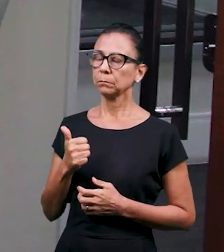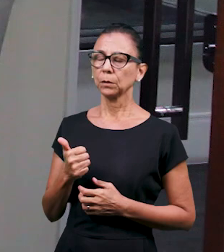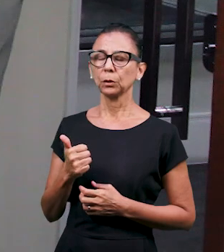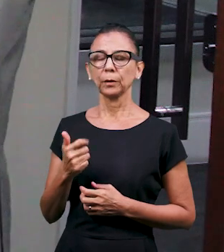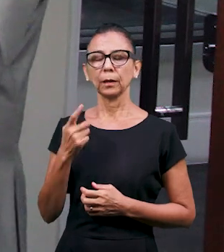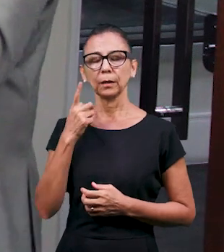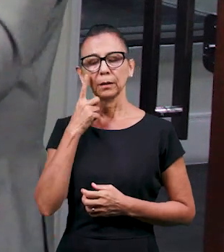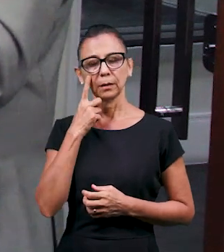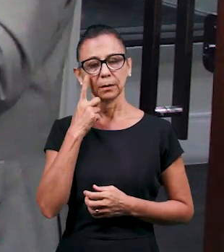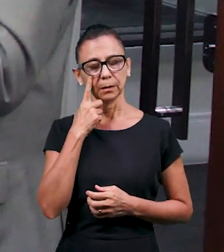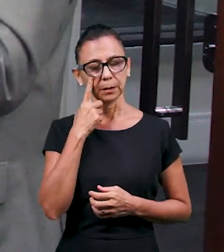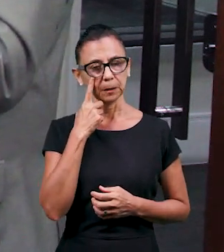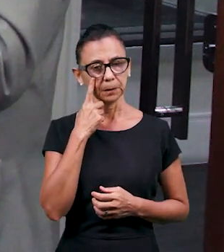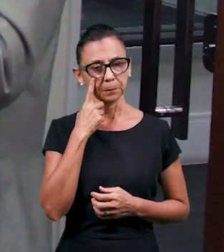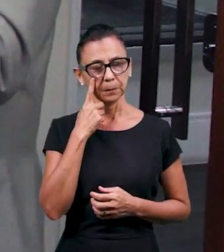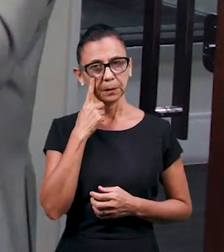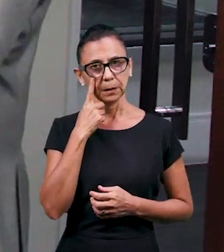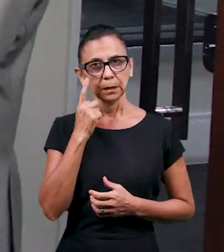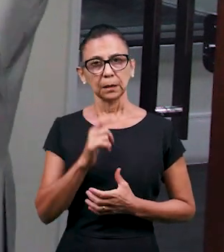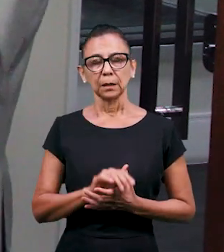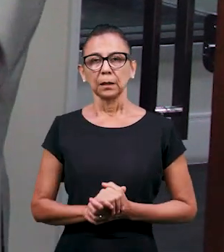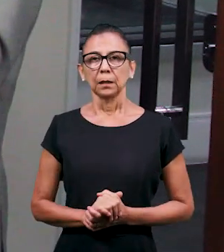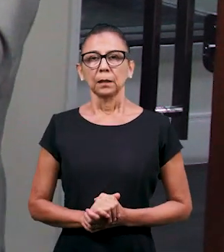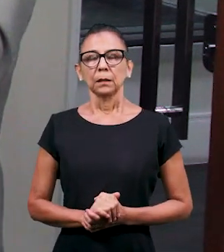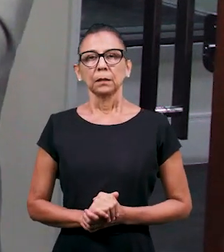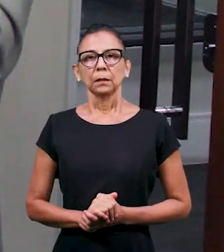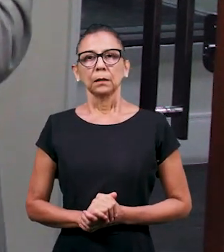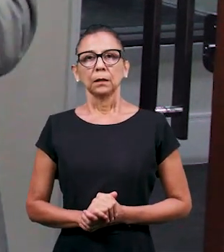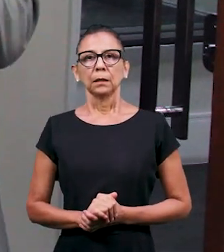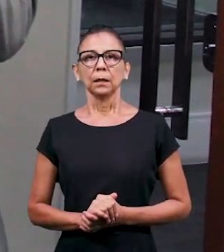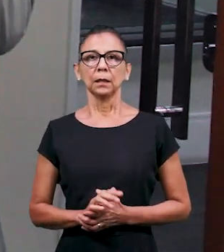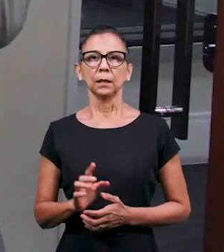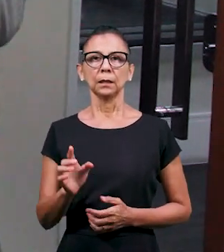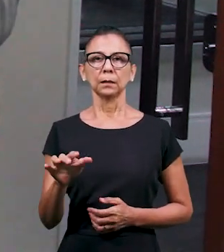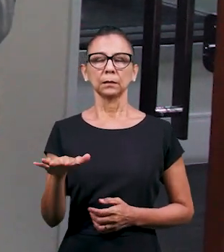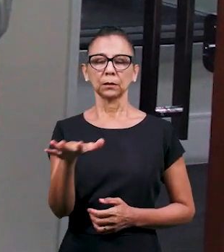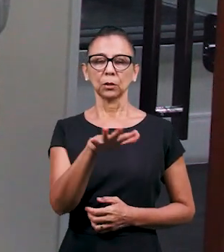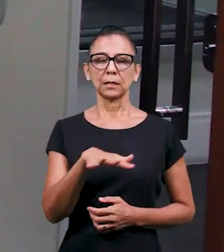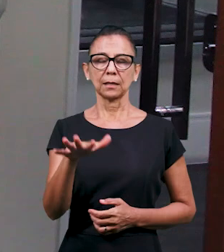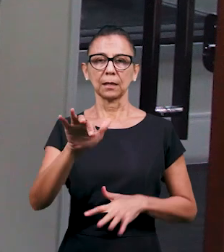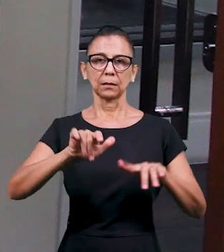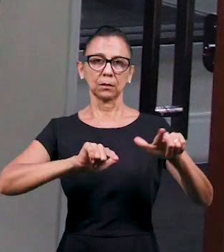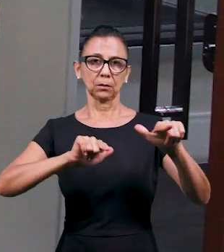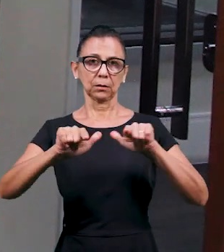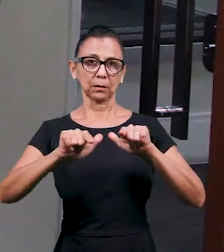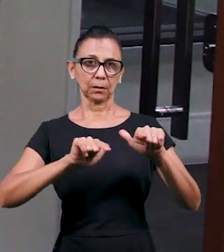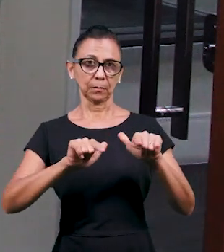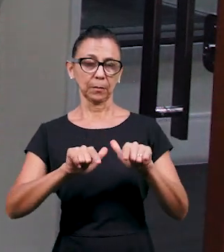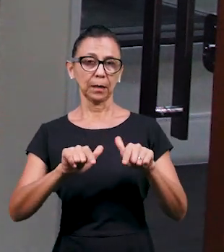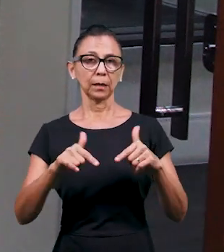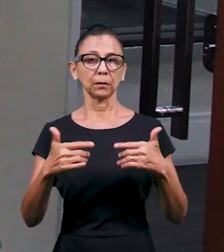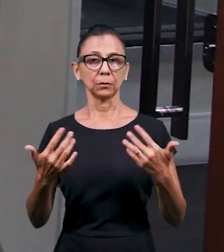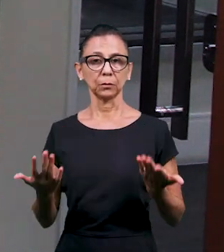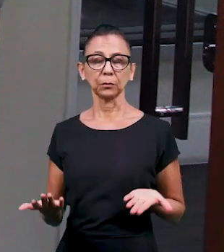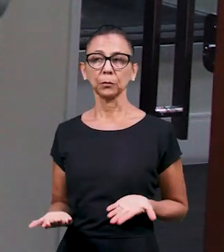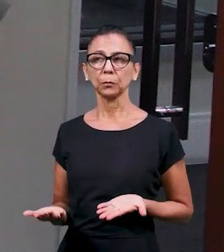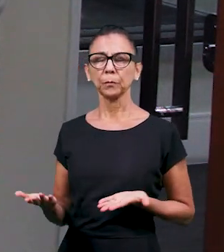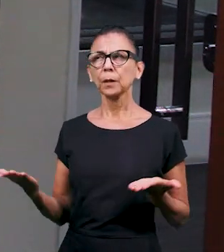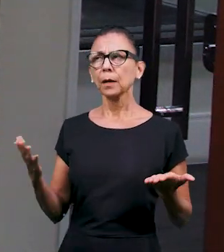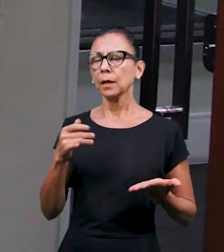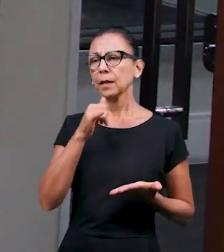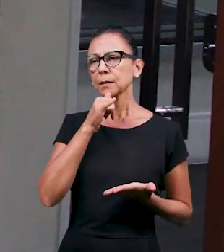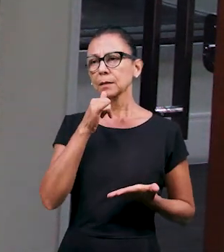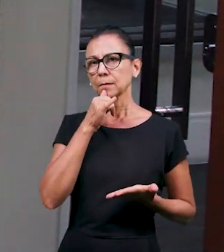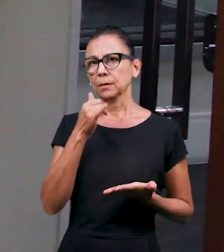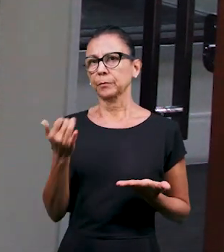Muito bem, olha só, na nossa área, né, na nossa área de trabalho aqui, aliás, o que nós estamos fazendo aqui,